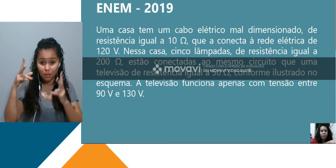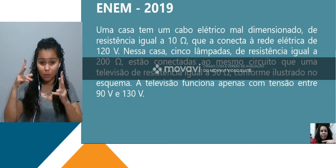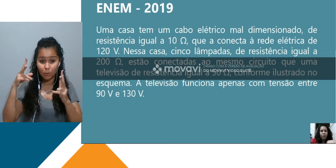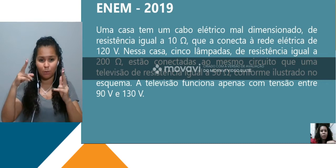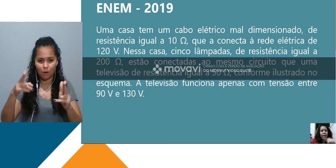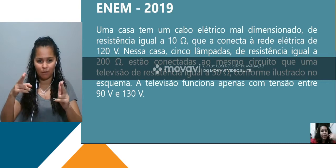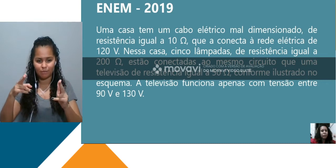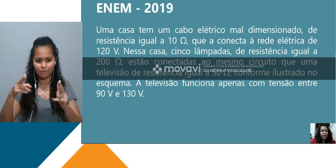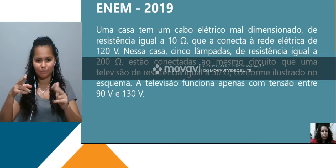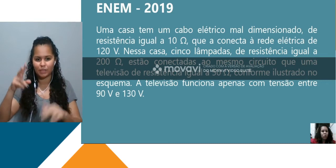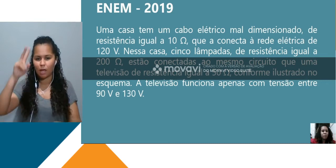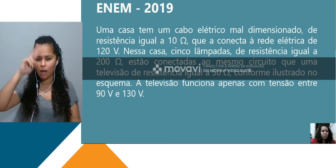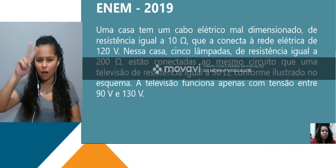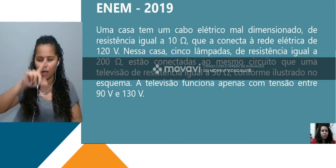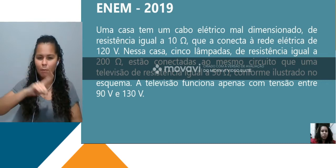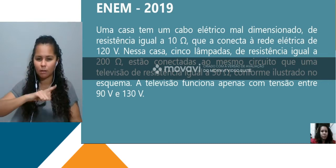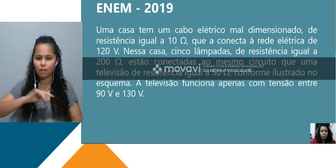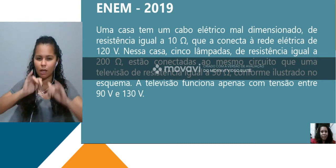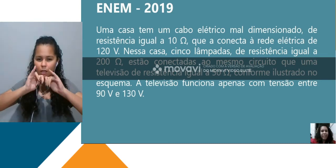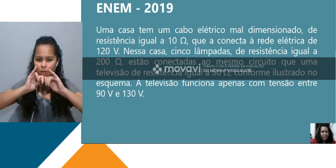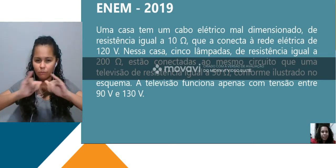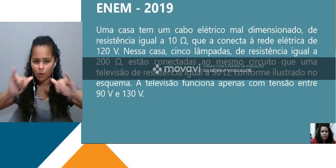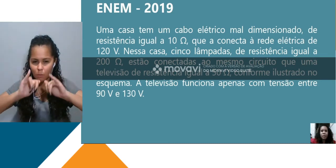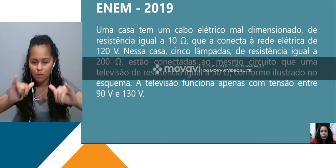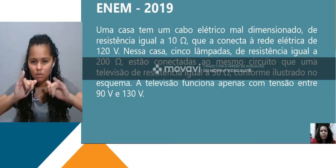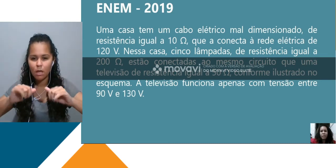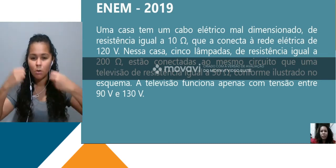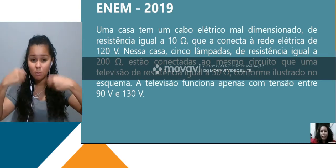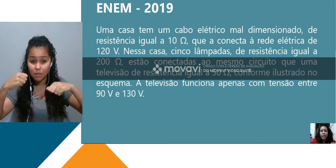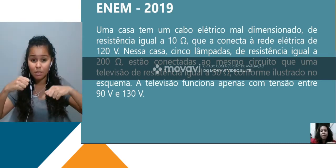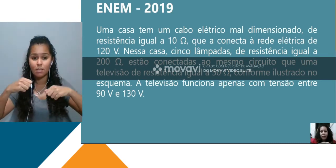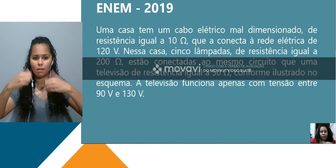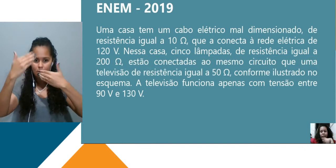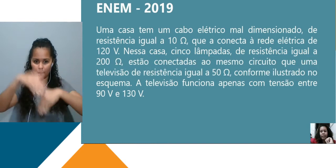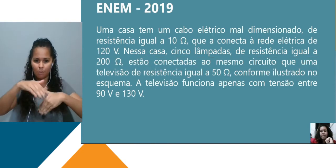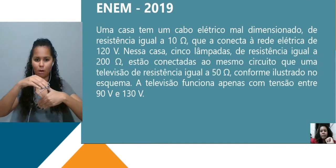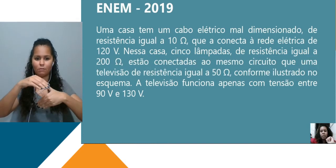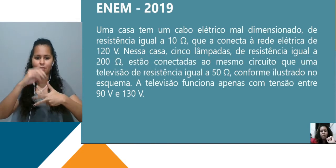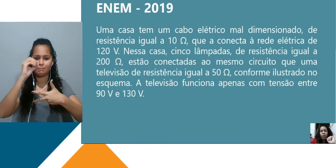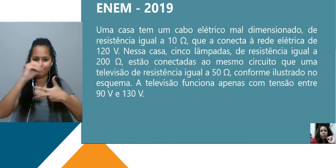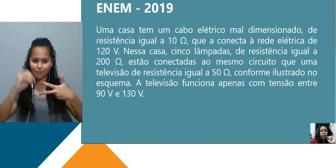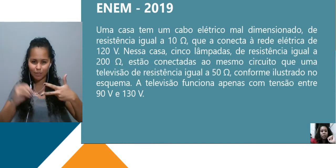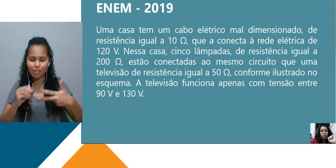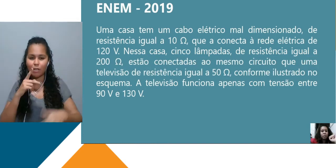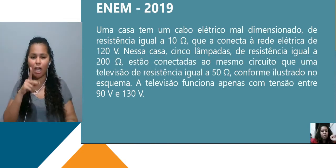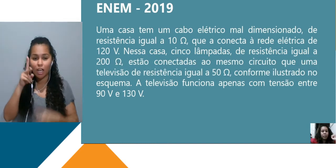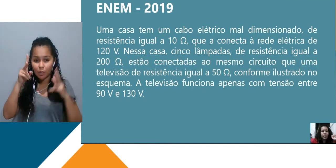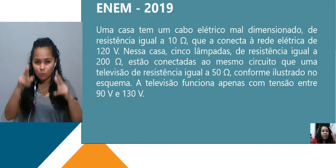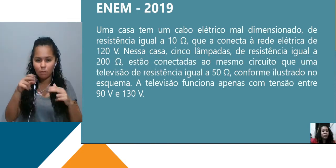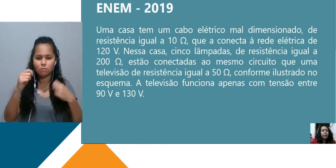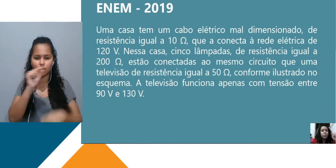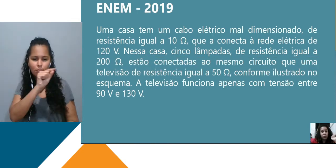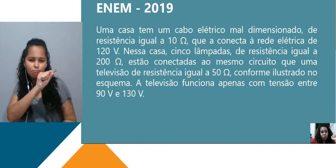uma informação, além do 10 ohms e do 120 ohms que eu grifaria na prova do Enem, essa resistência igual é importante ter